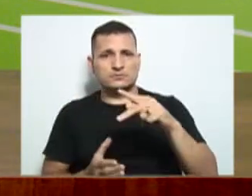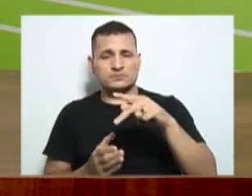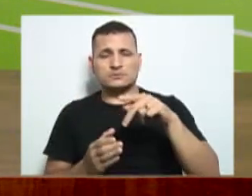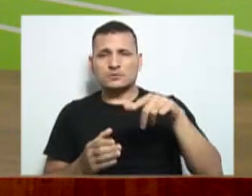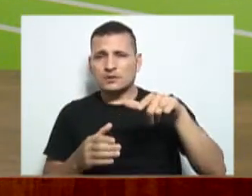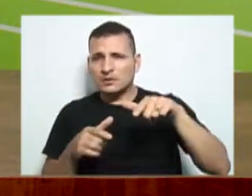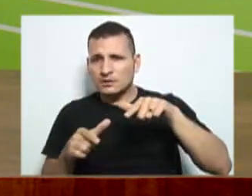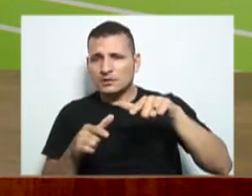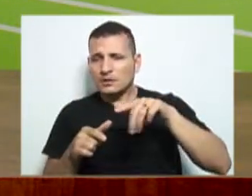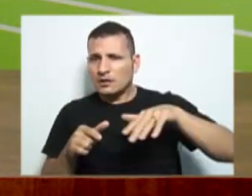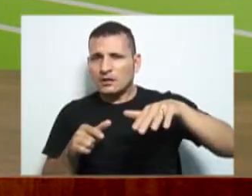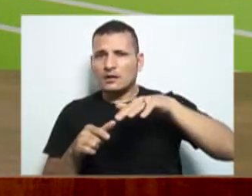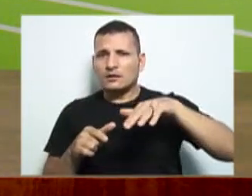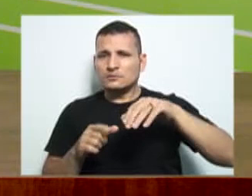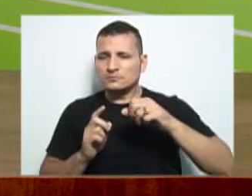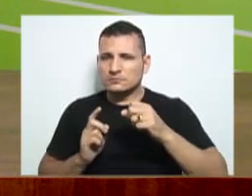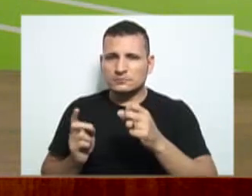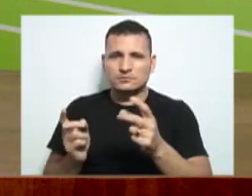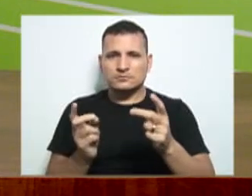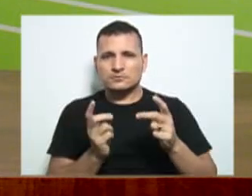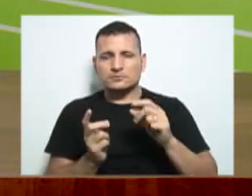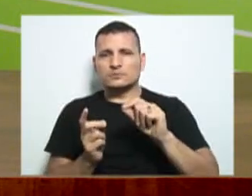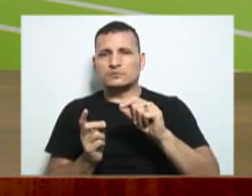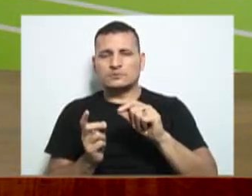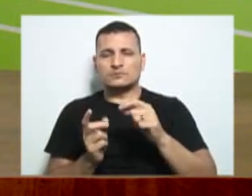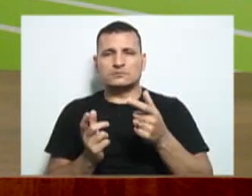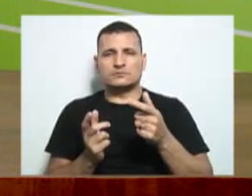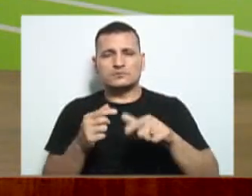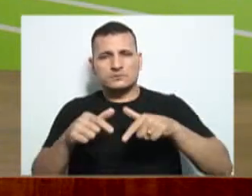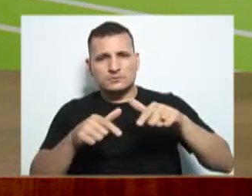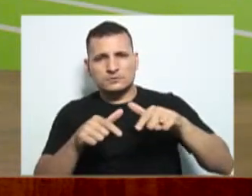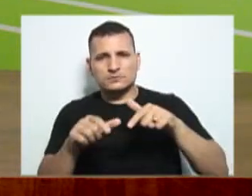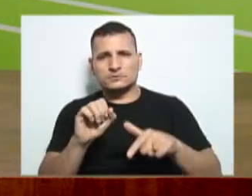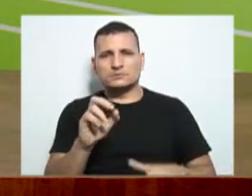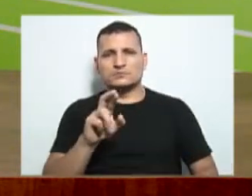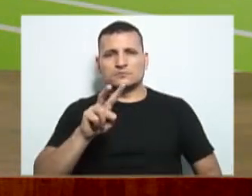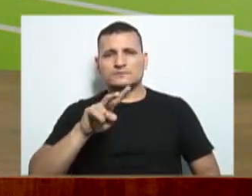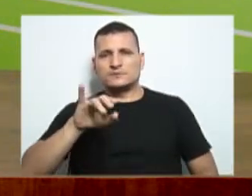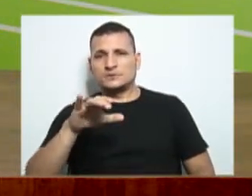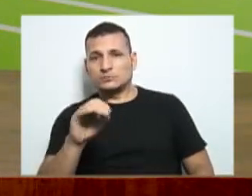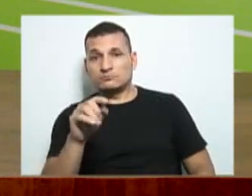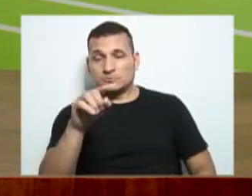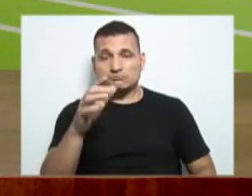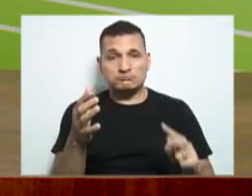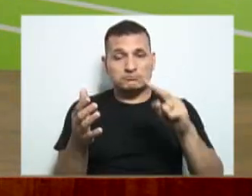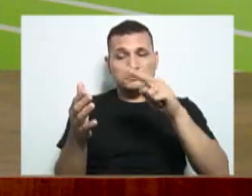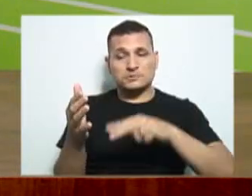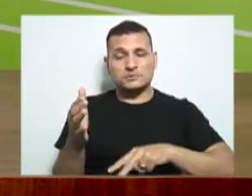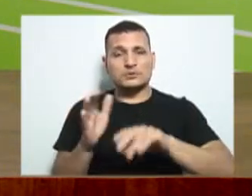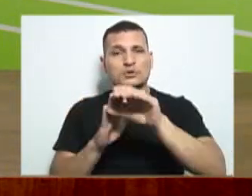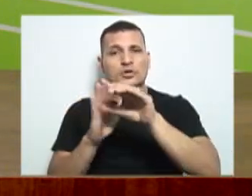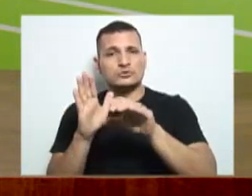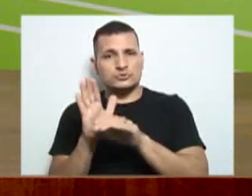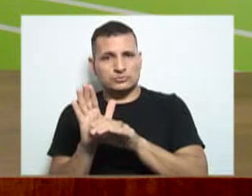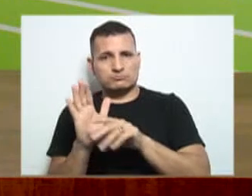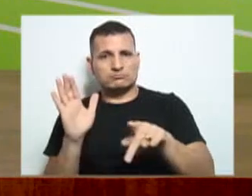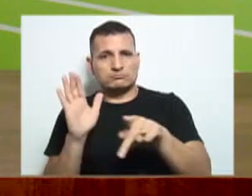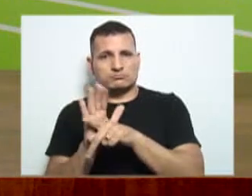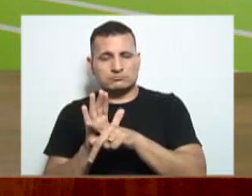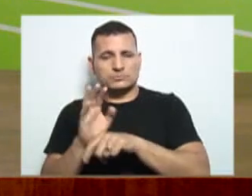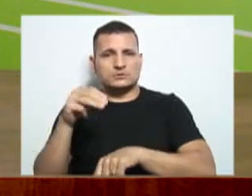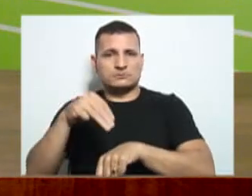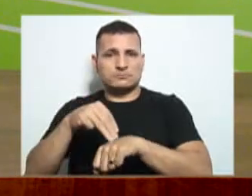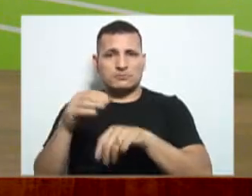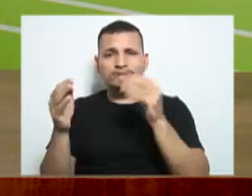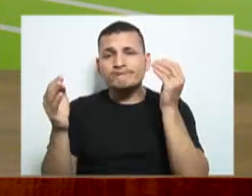ramo de prestação de serviço, vocês devem consultar o Código Tributário Municipal e verificar